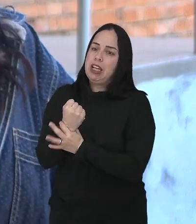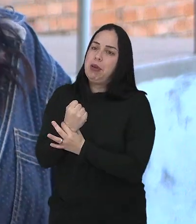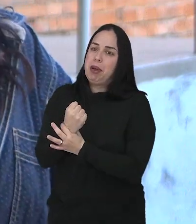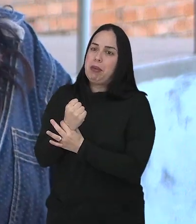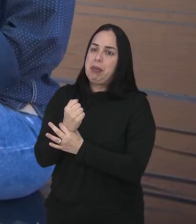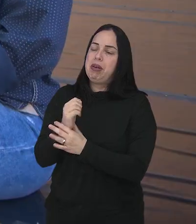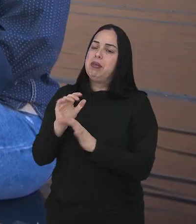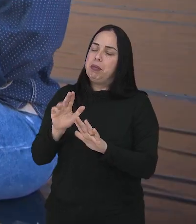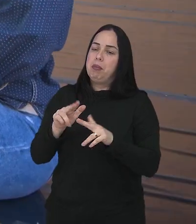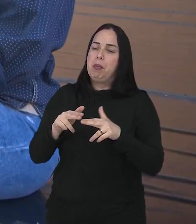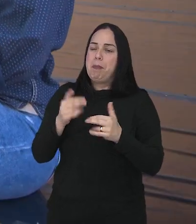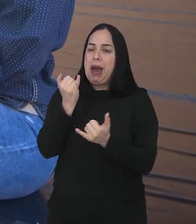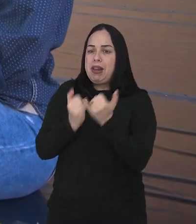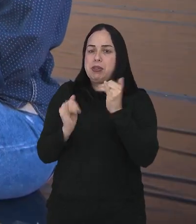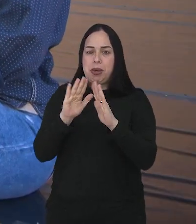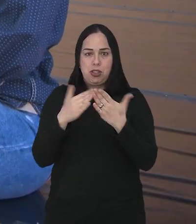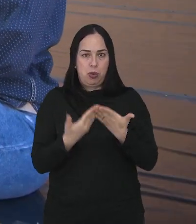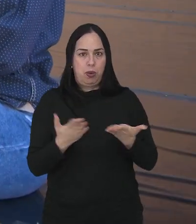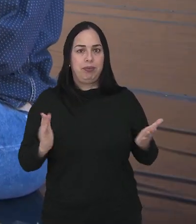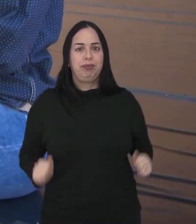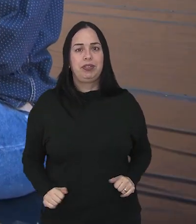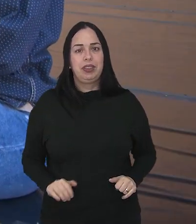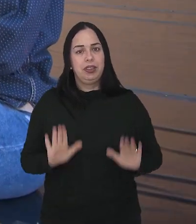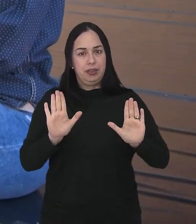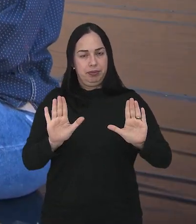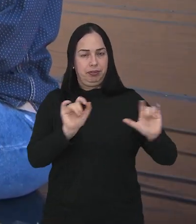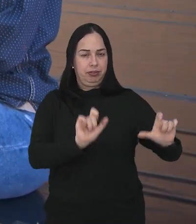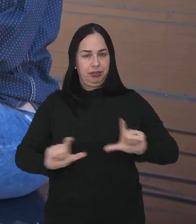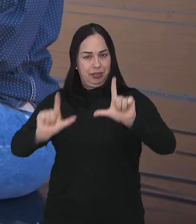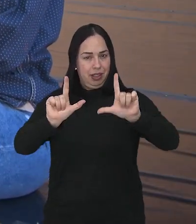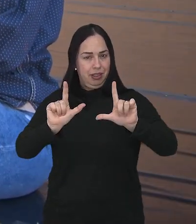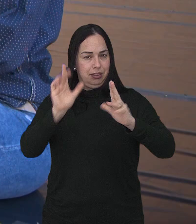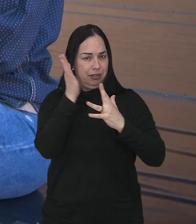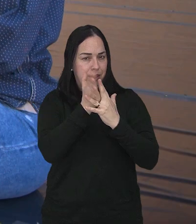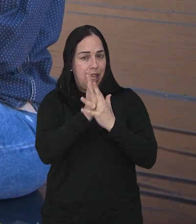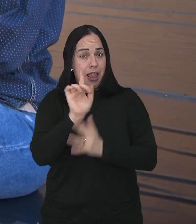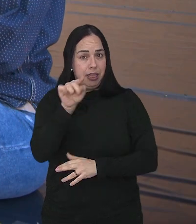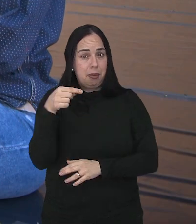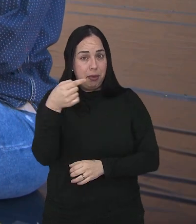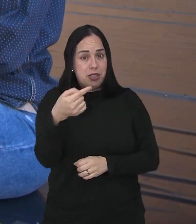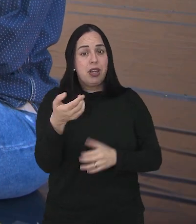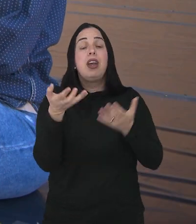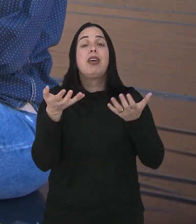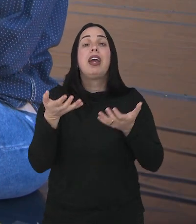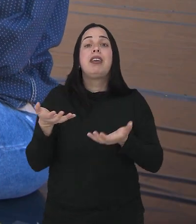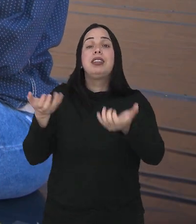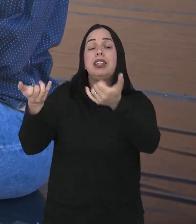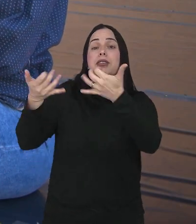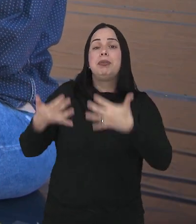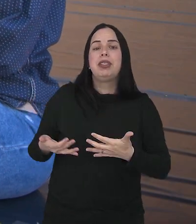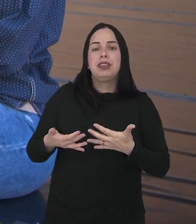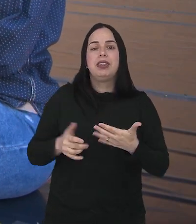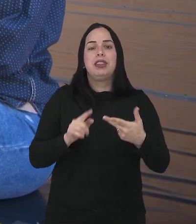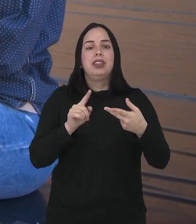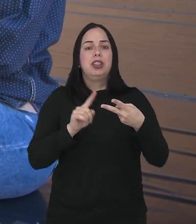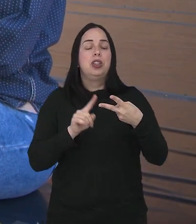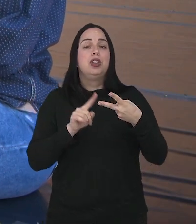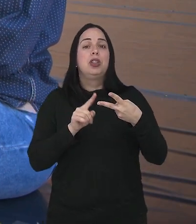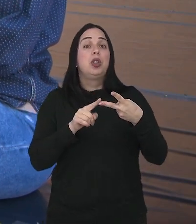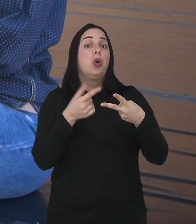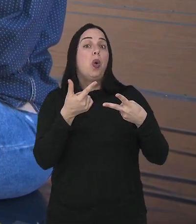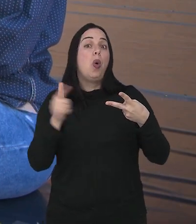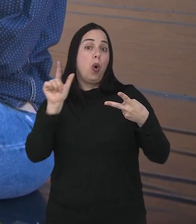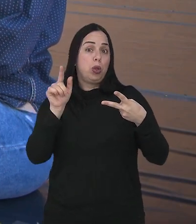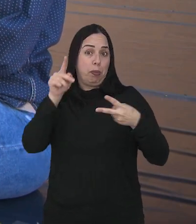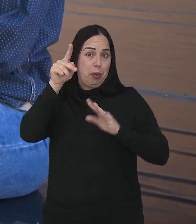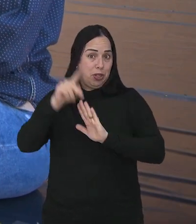para a cantora. Para mim foi assim. Vou fazer o seguinte, vamos fazer um rápido intervalo. Daqui a pouquinho eu quero que você continue falando, porque a gente falou do Cena de Mulher, mas a gente